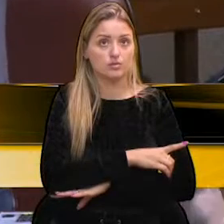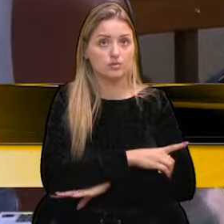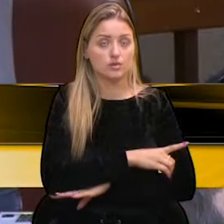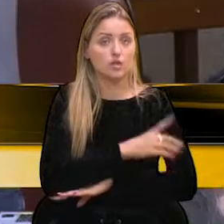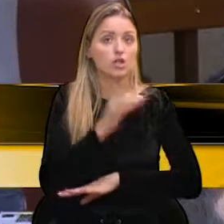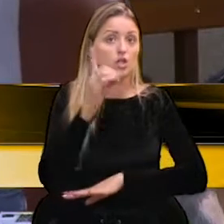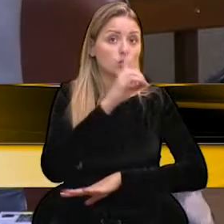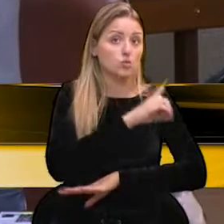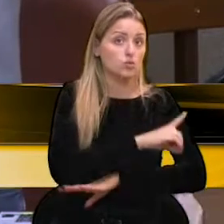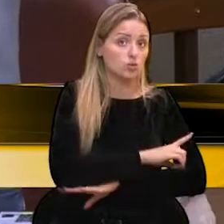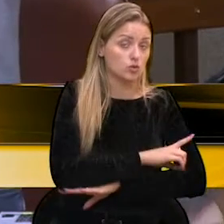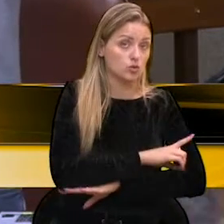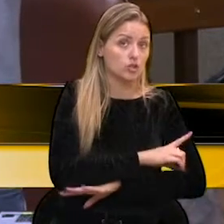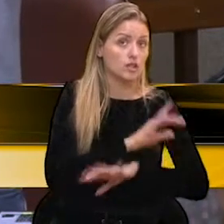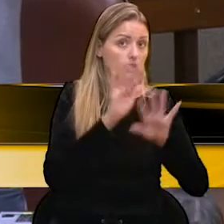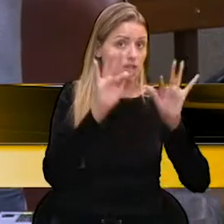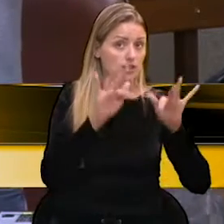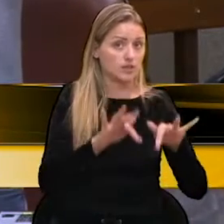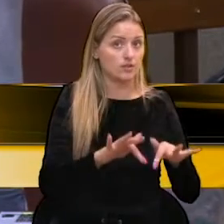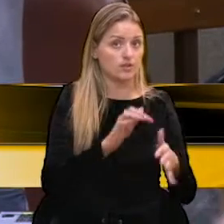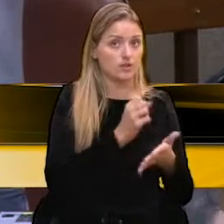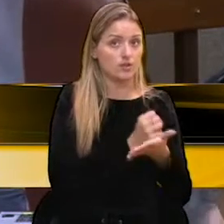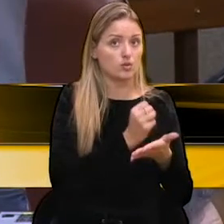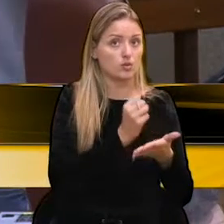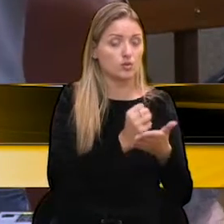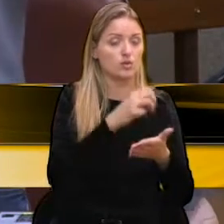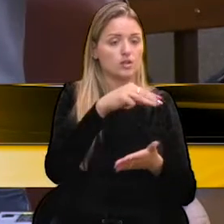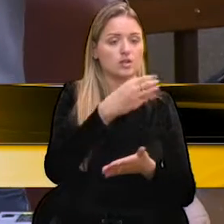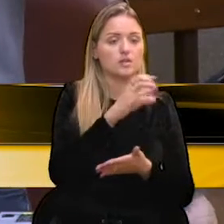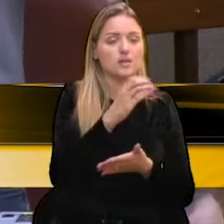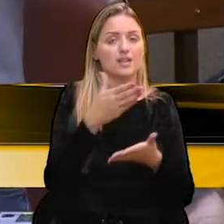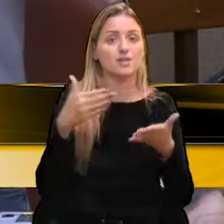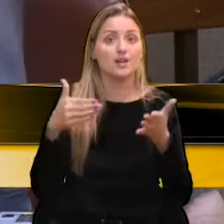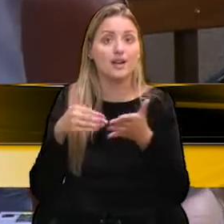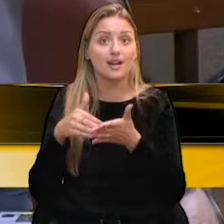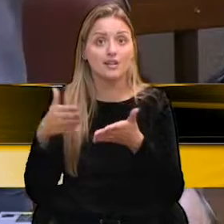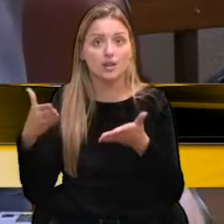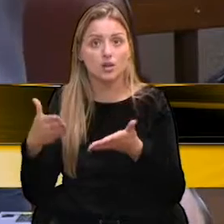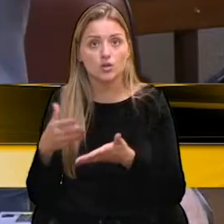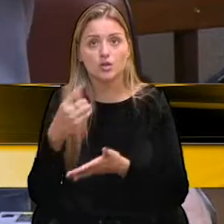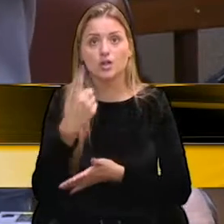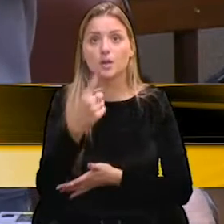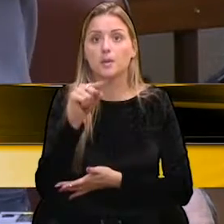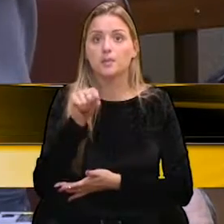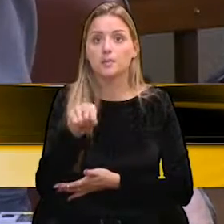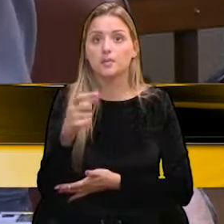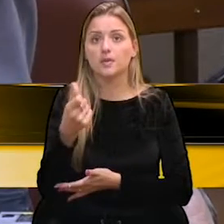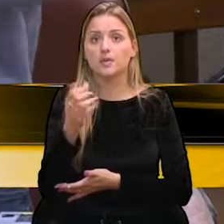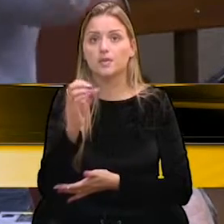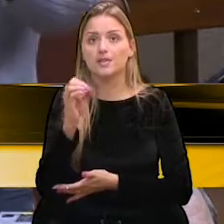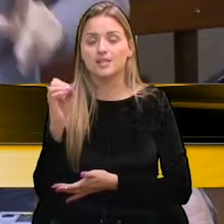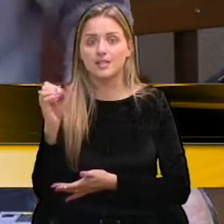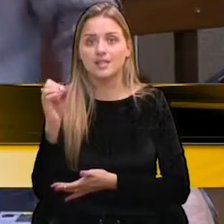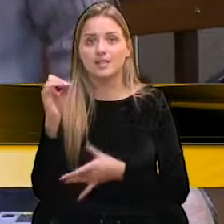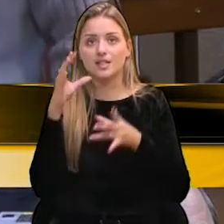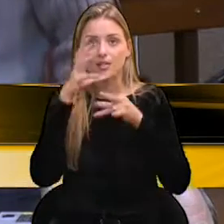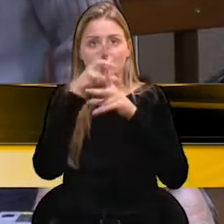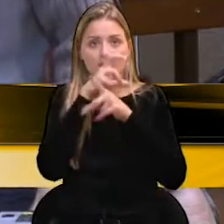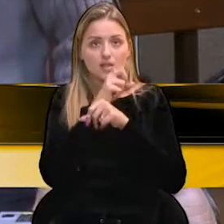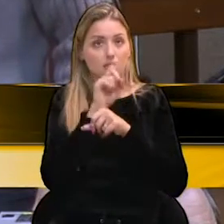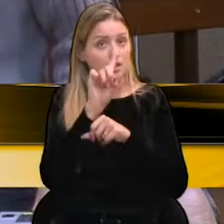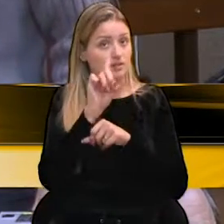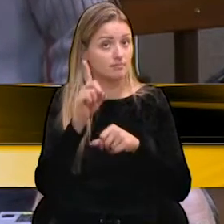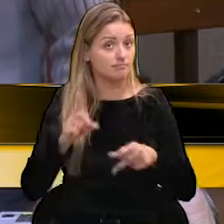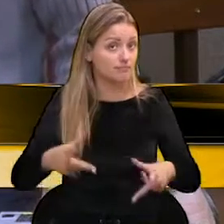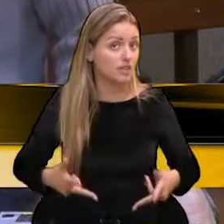Do dia que foi extinto o contrato, em março, até hoje, 1.600 animais, cães e gatos deixaram de ser